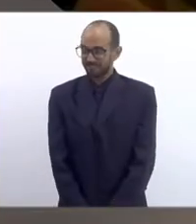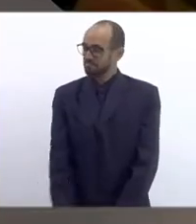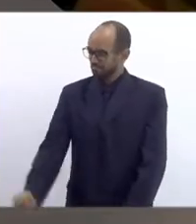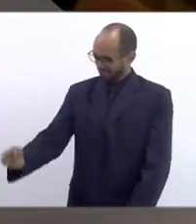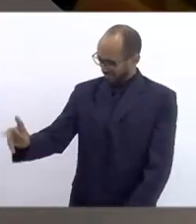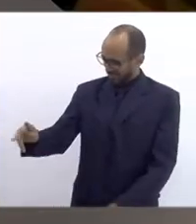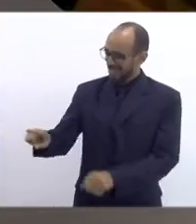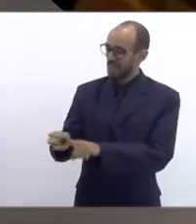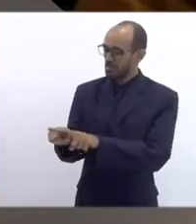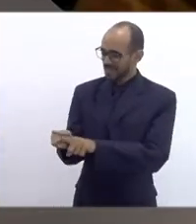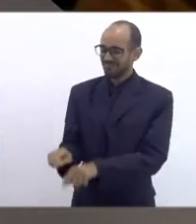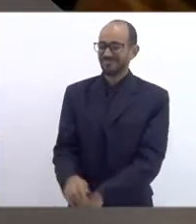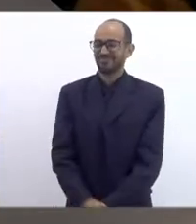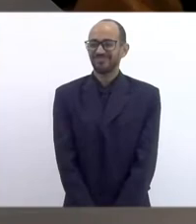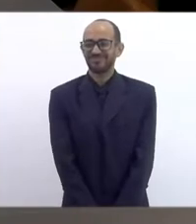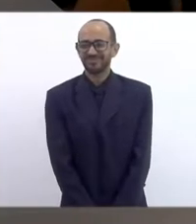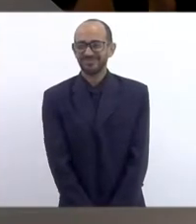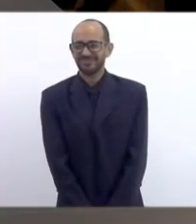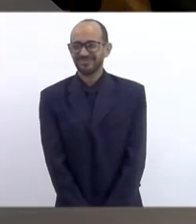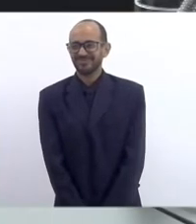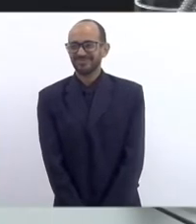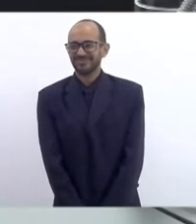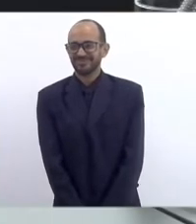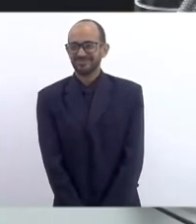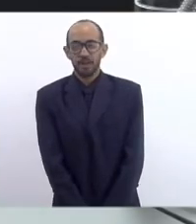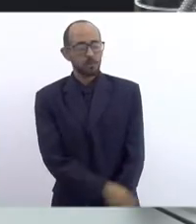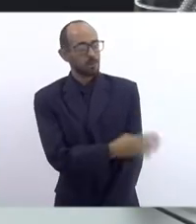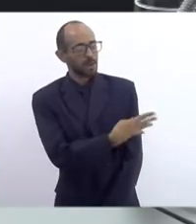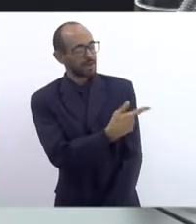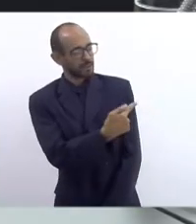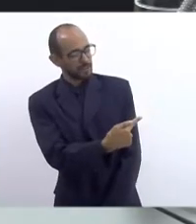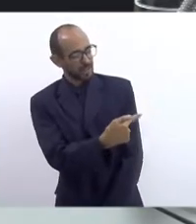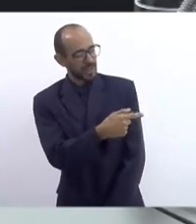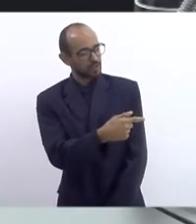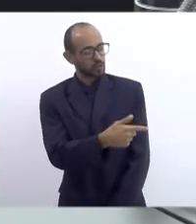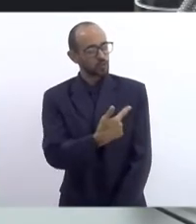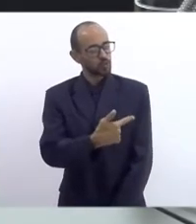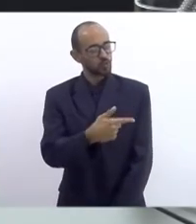Vamos lá, presidente. 47.